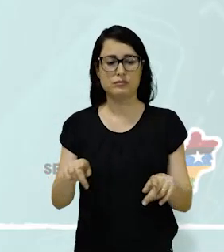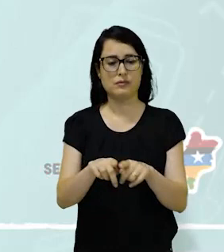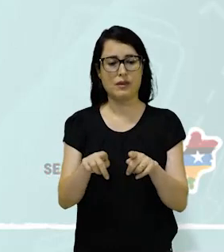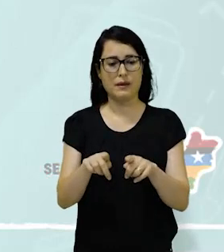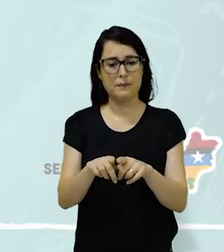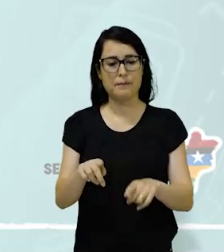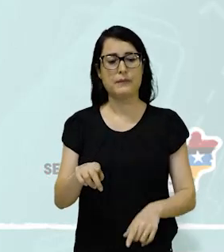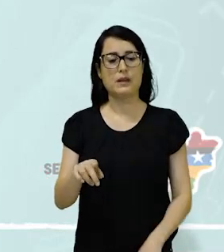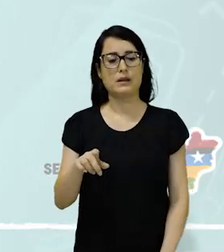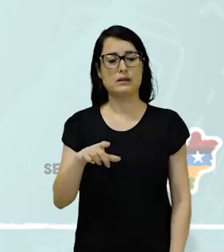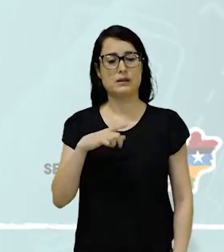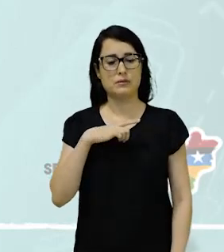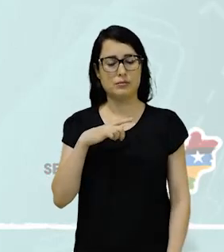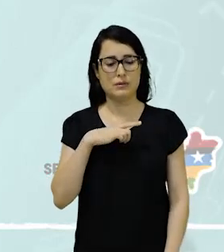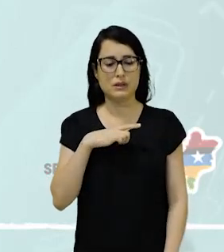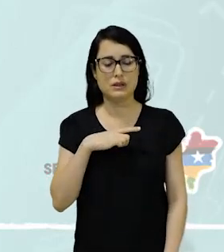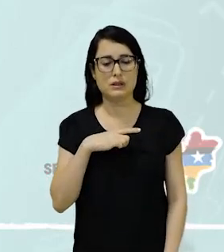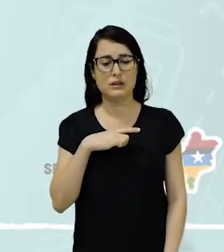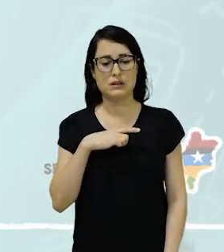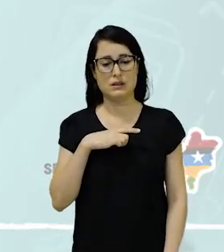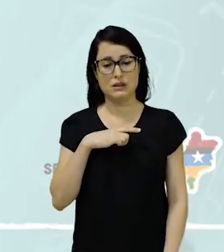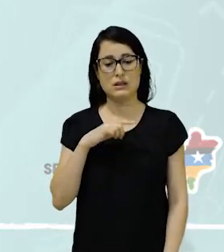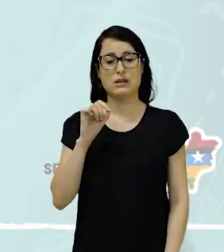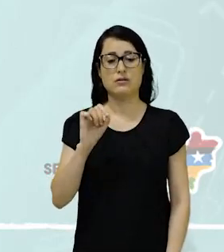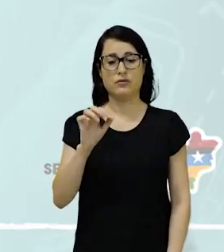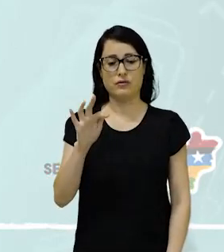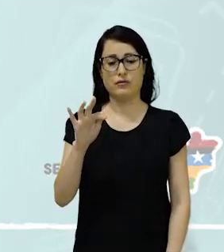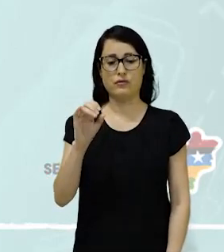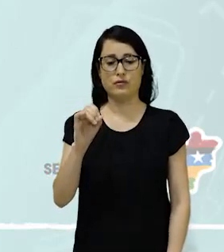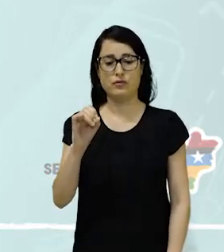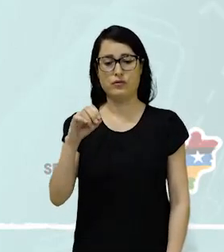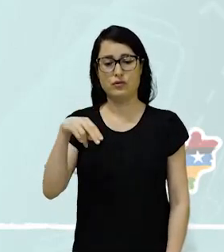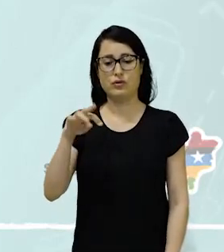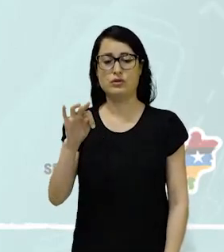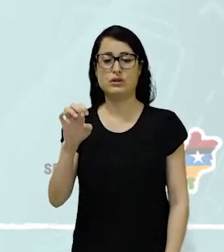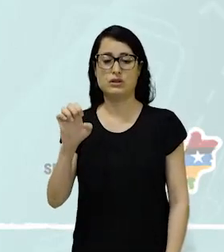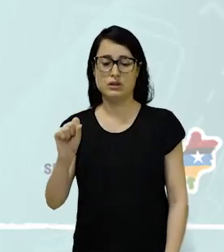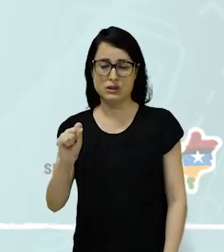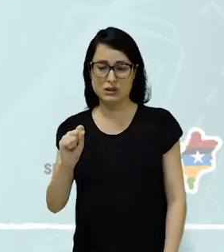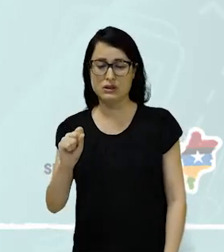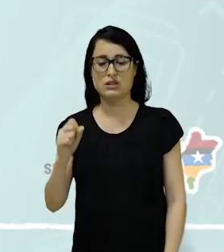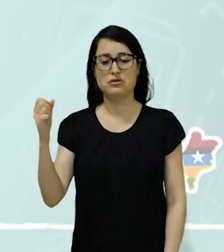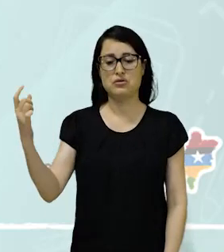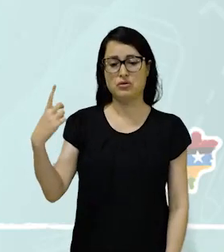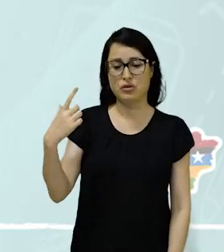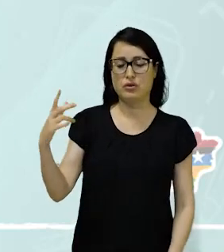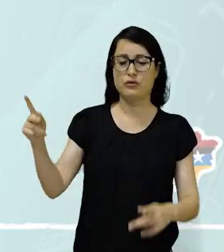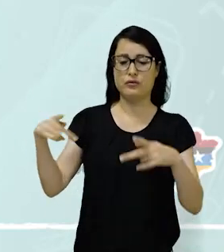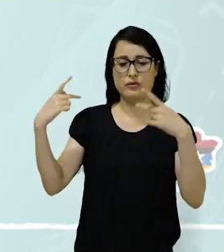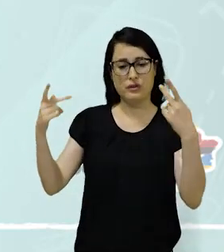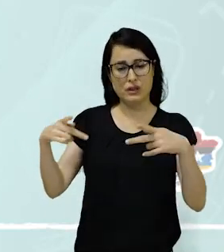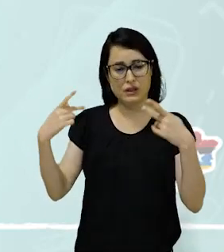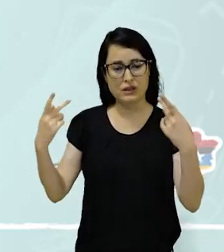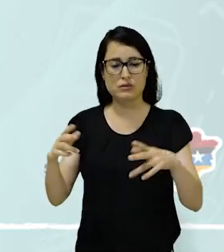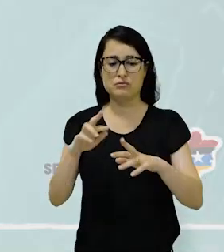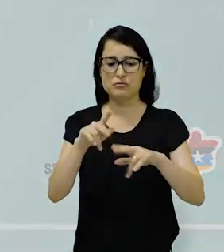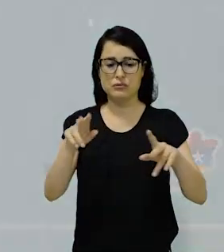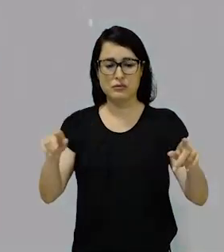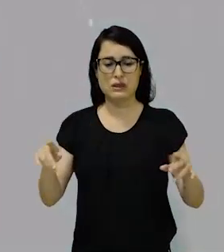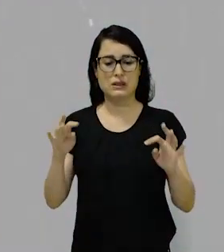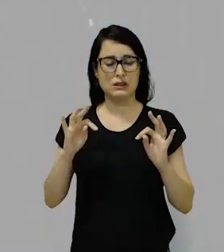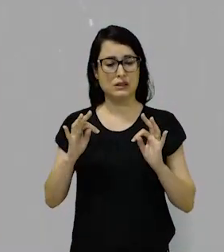Buscar utilizar fontes renováveis, né, que vai diminuir a dependência dos combustíveis fósseis, né?